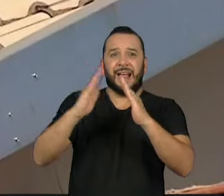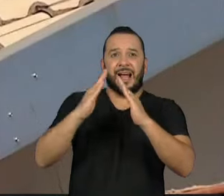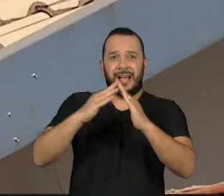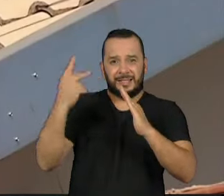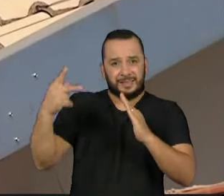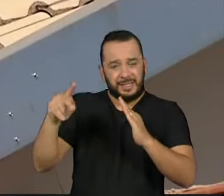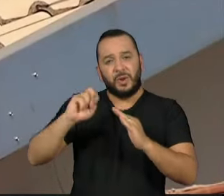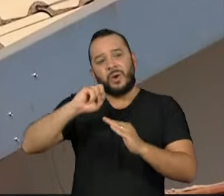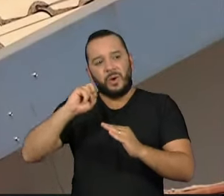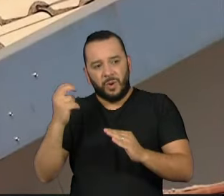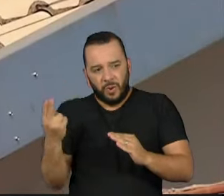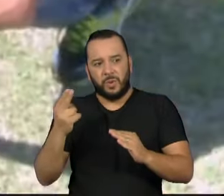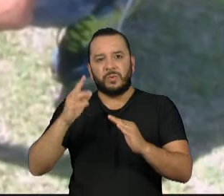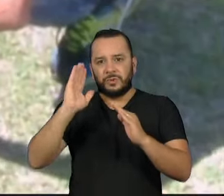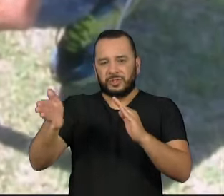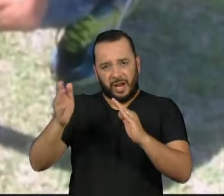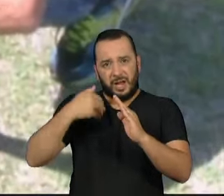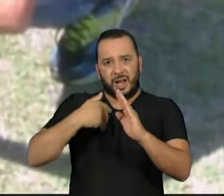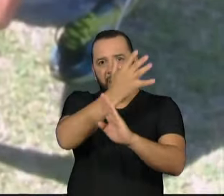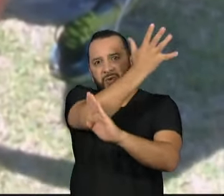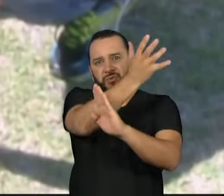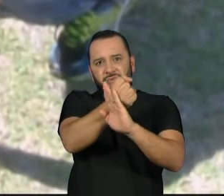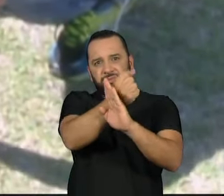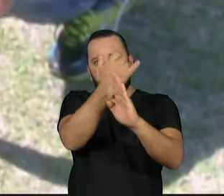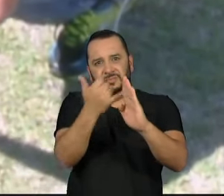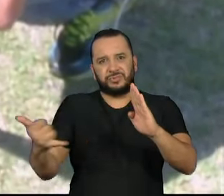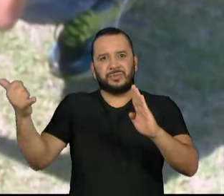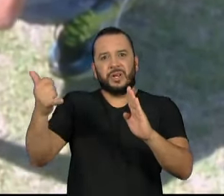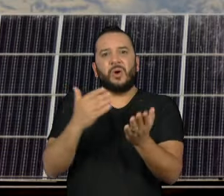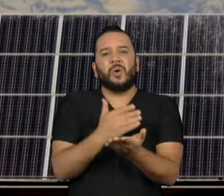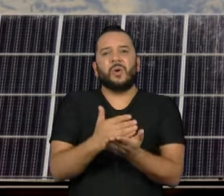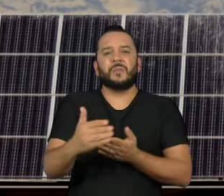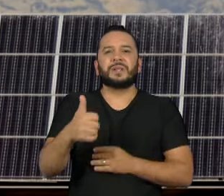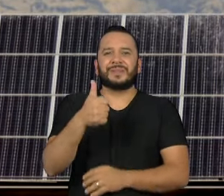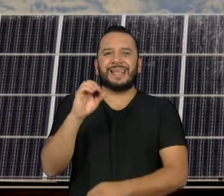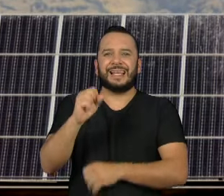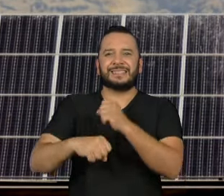pequeno negócio, começou a se desenvolver há menos de 10 anos.